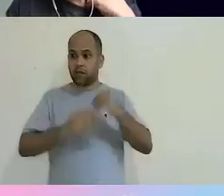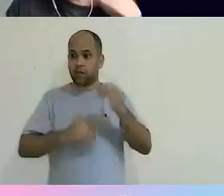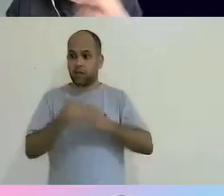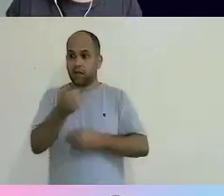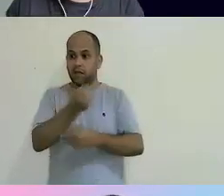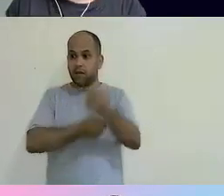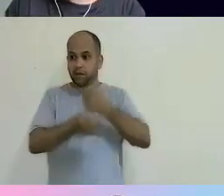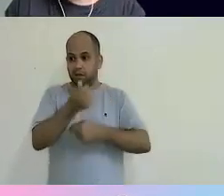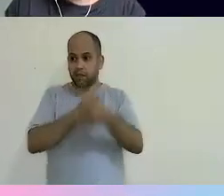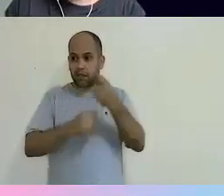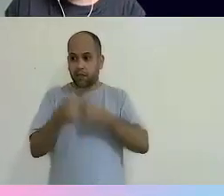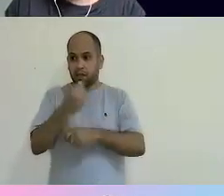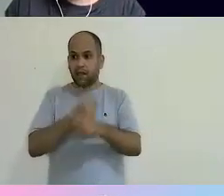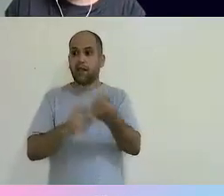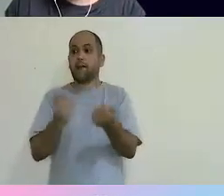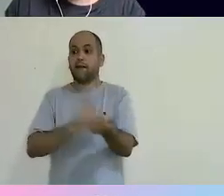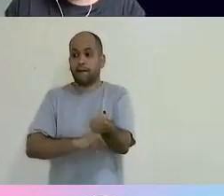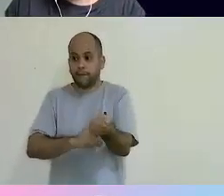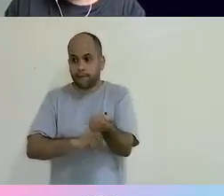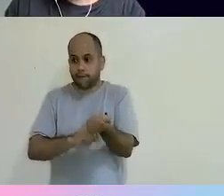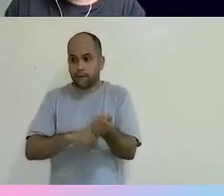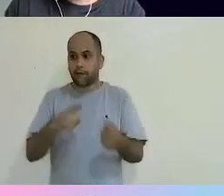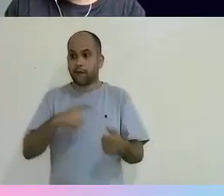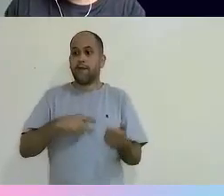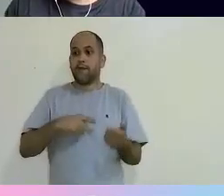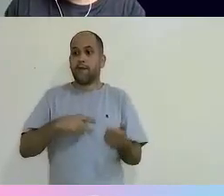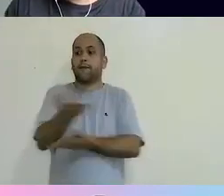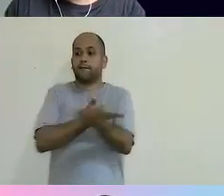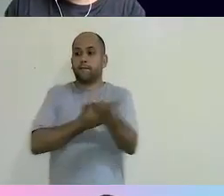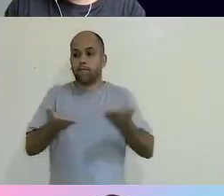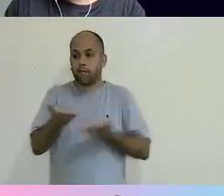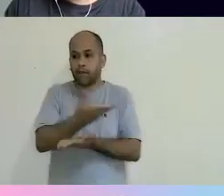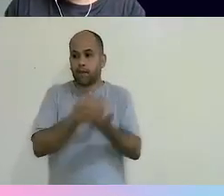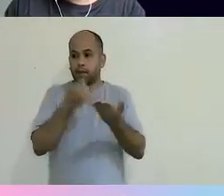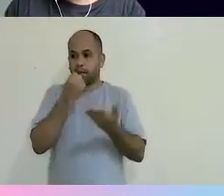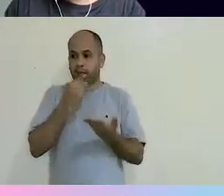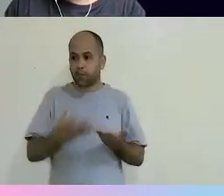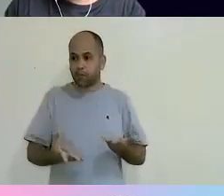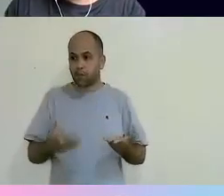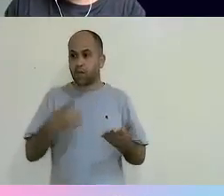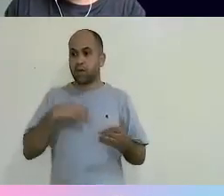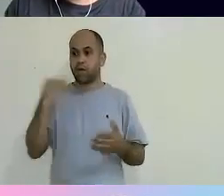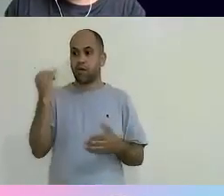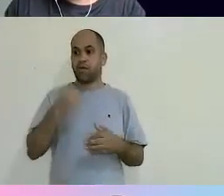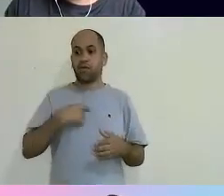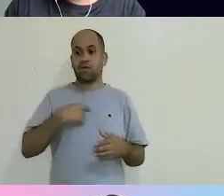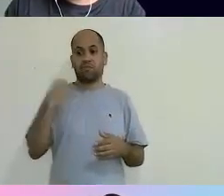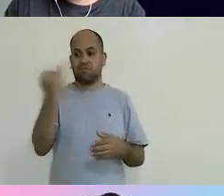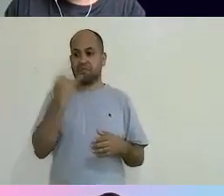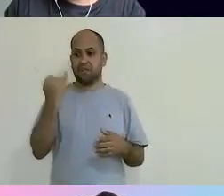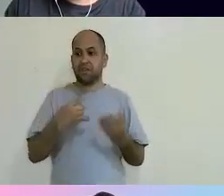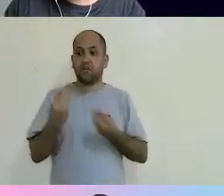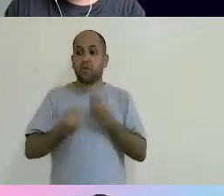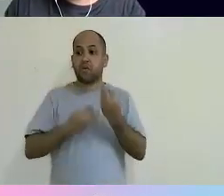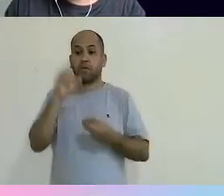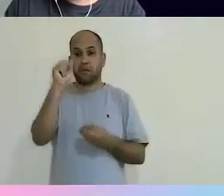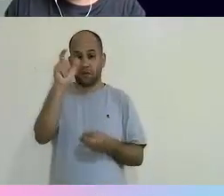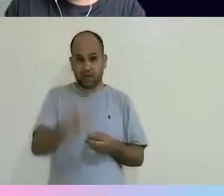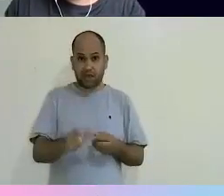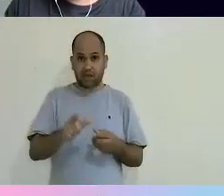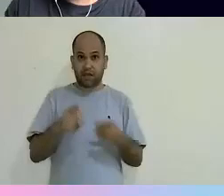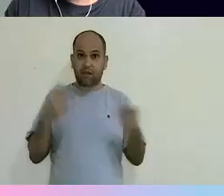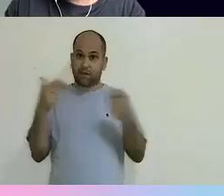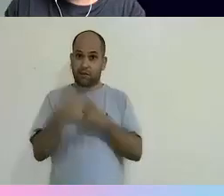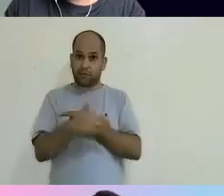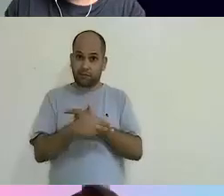estresse, não tiver empatia e boas relações, simplesmente não importa o quão inteligente você é, você não vai muito longe. E